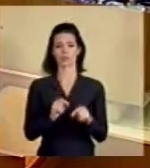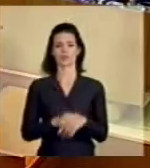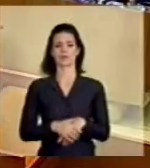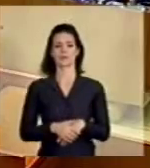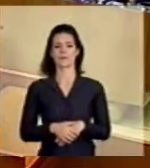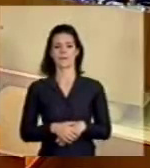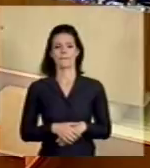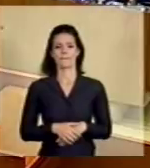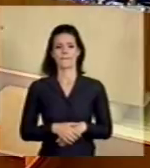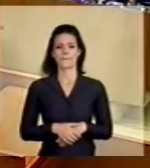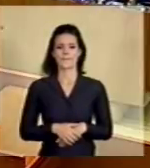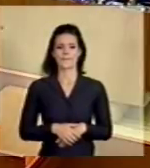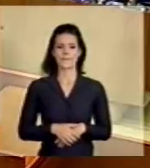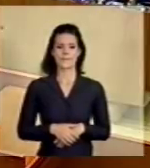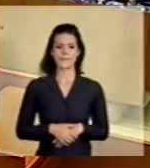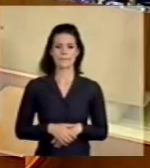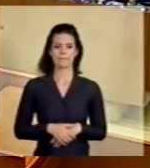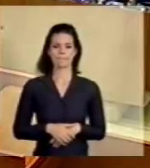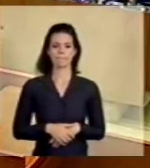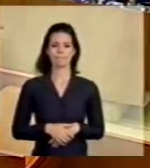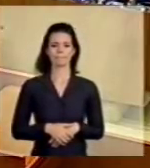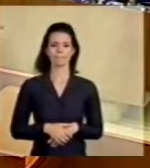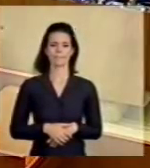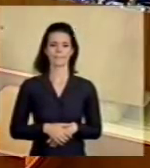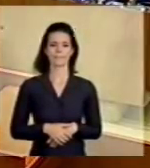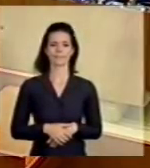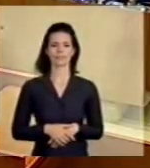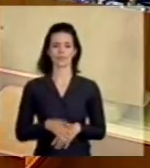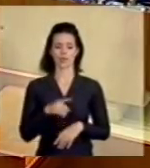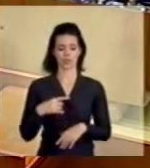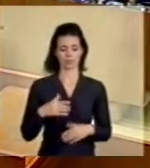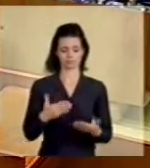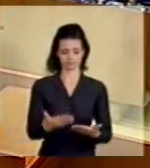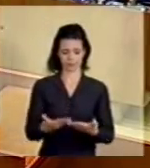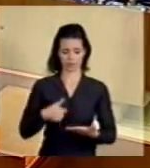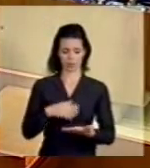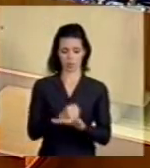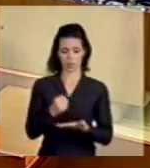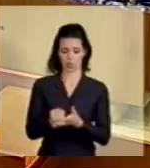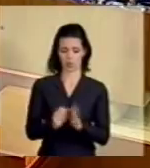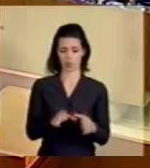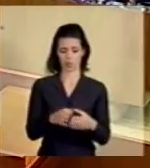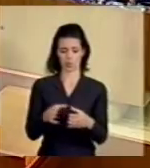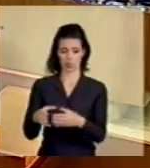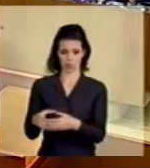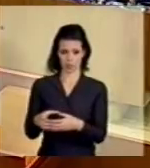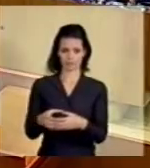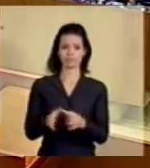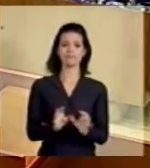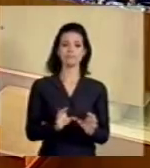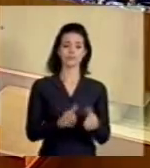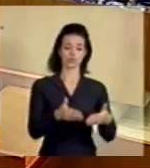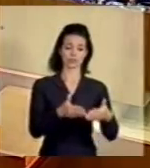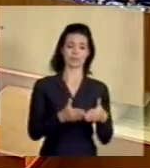que temos diante de nós um acordo que abrange autores de ações individuais,